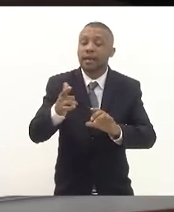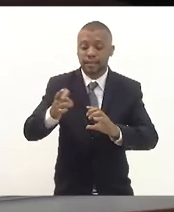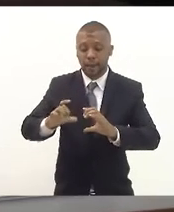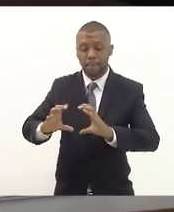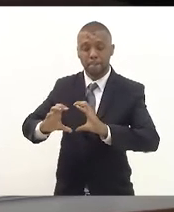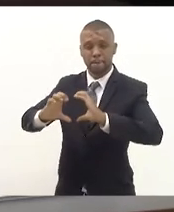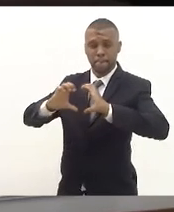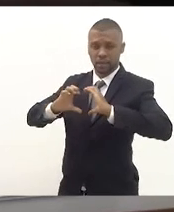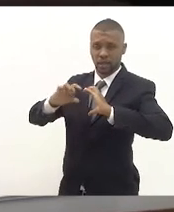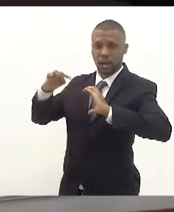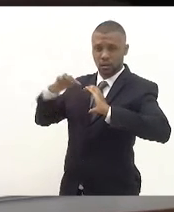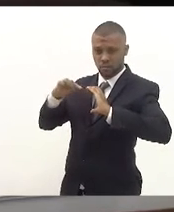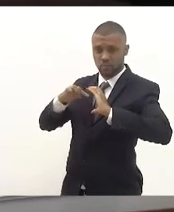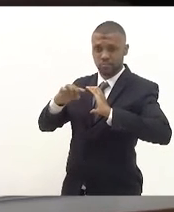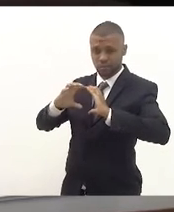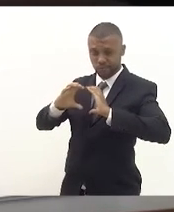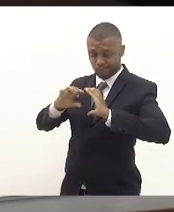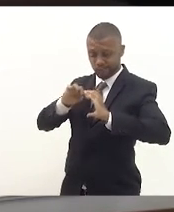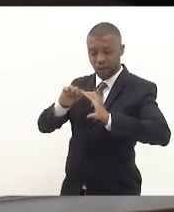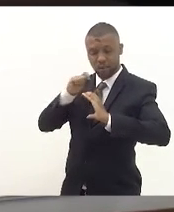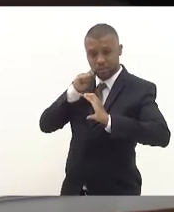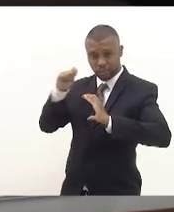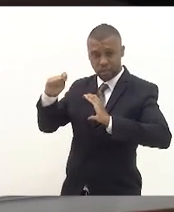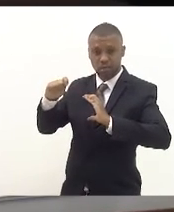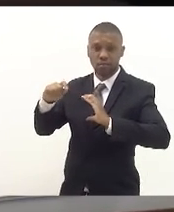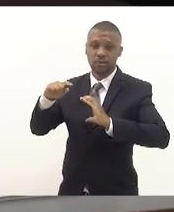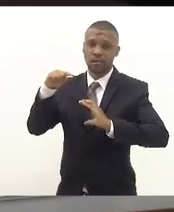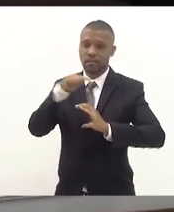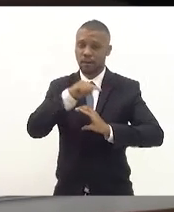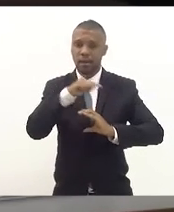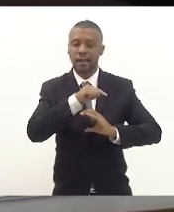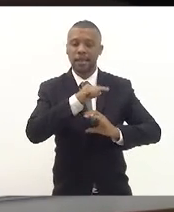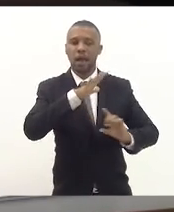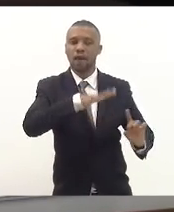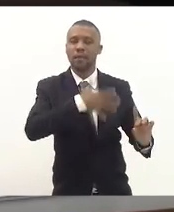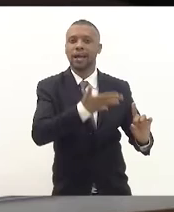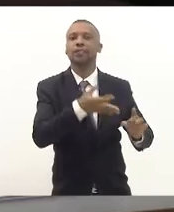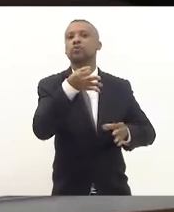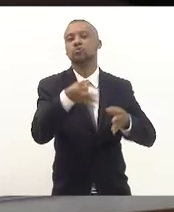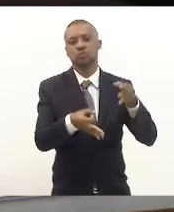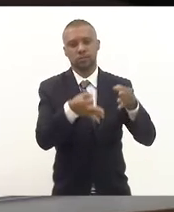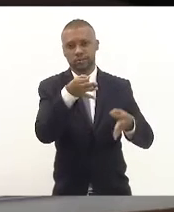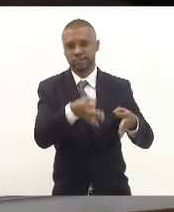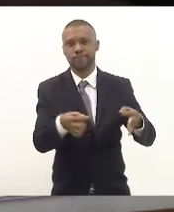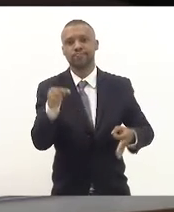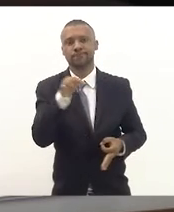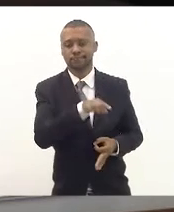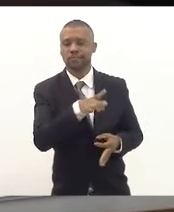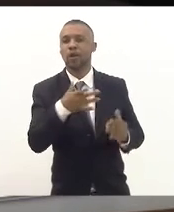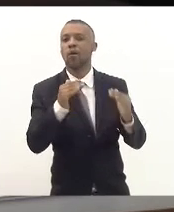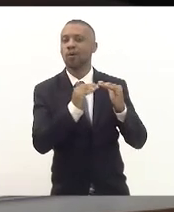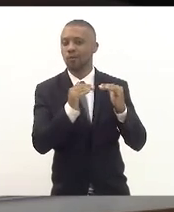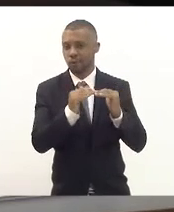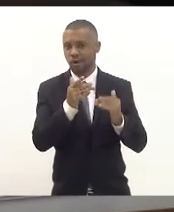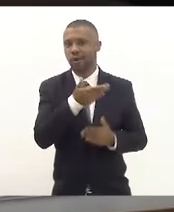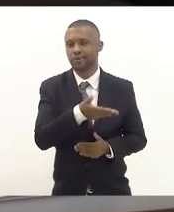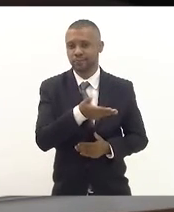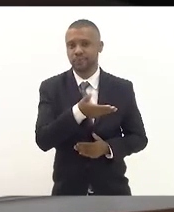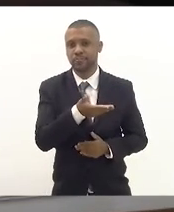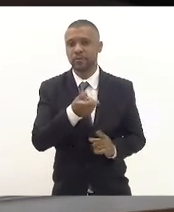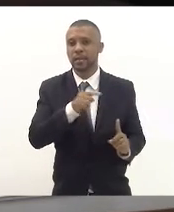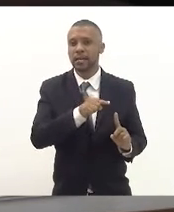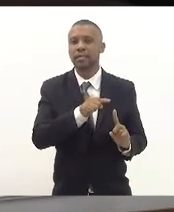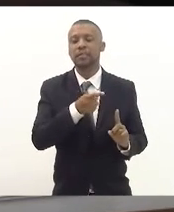Celso é uma uma justa homenagem Celso tem sido